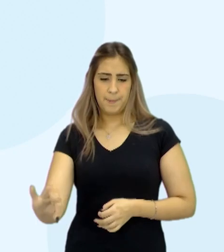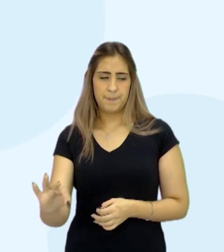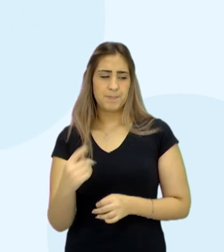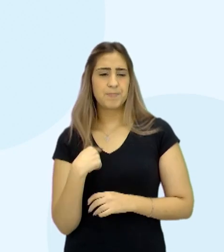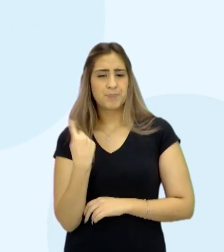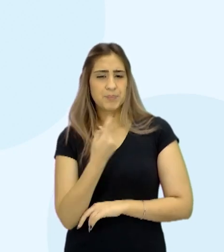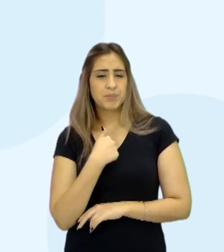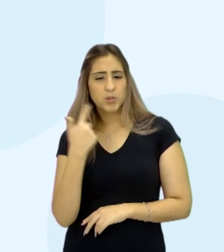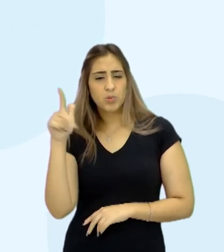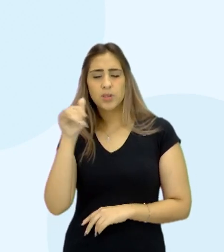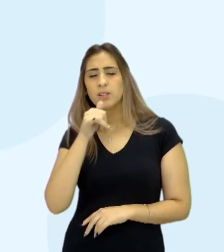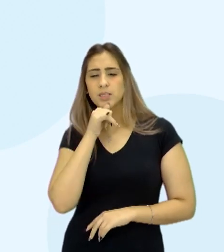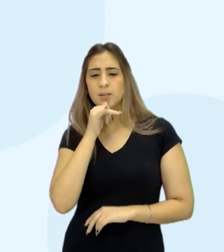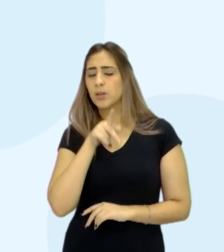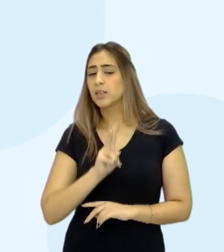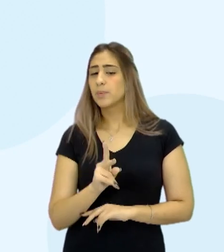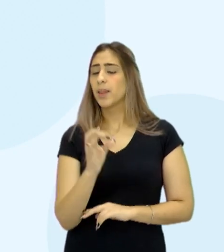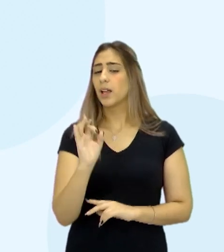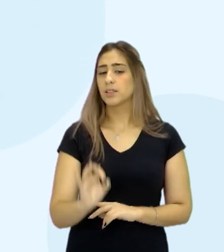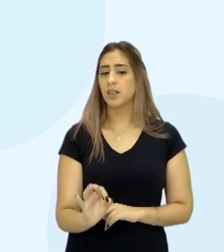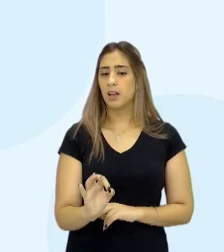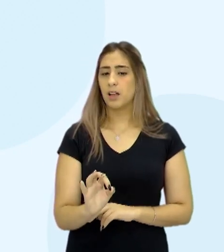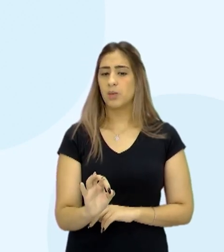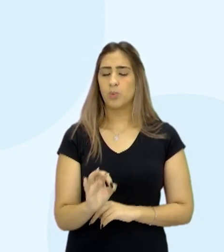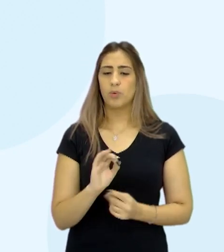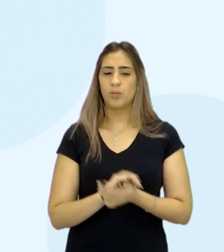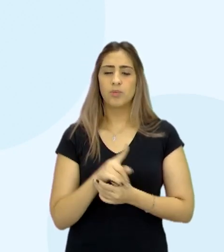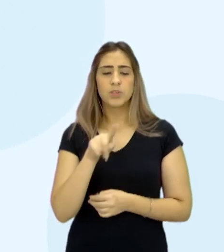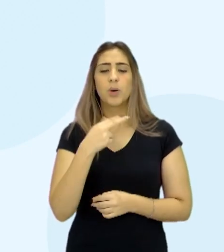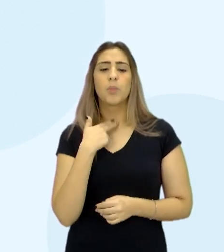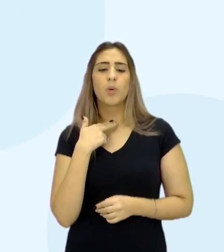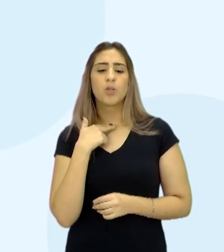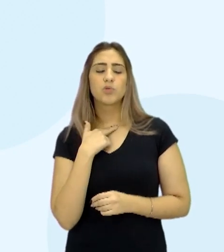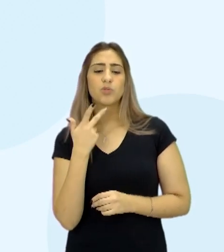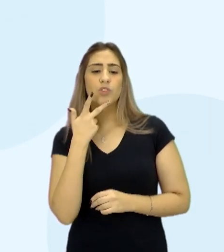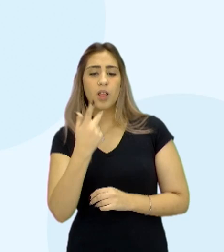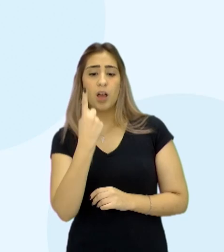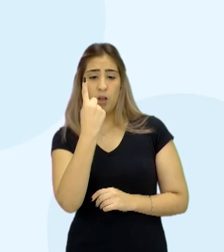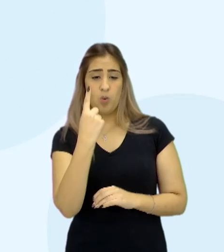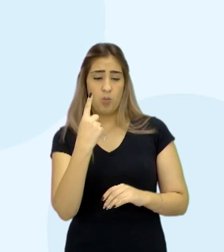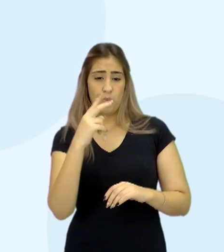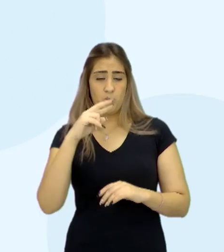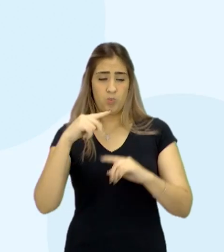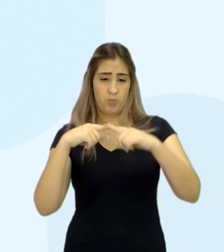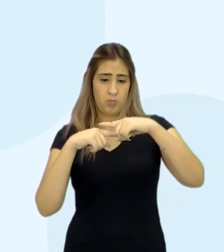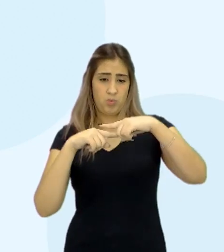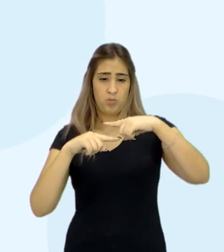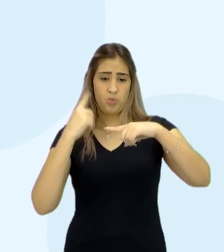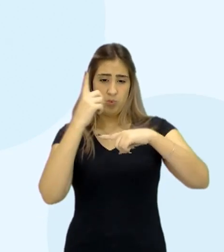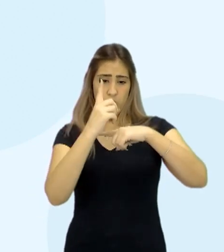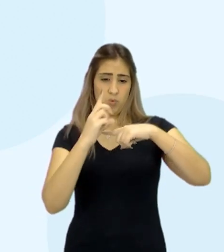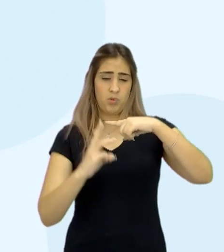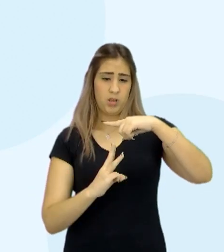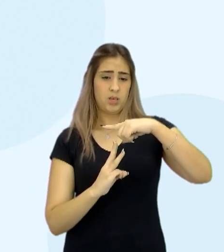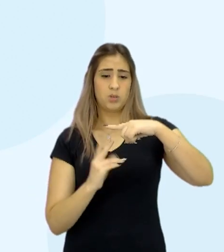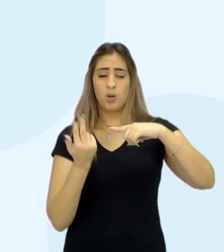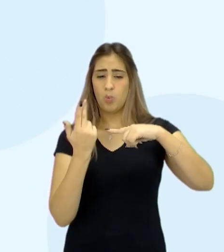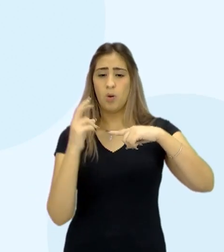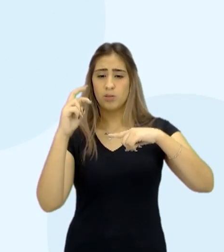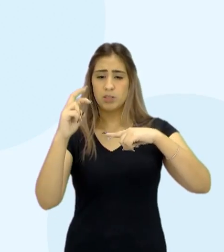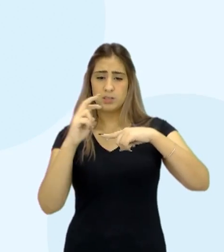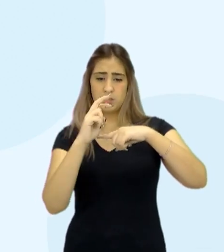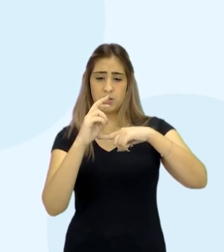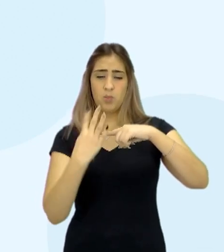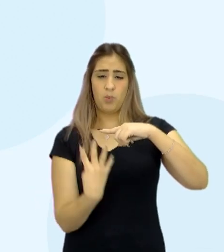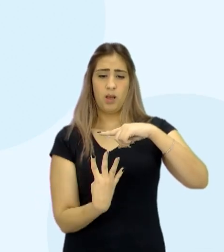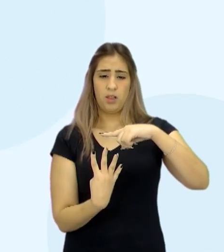ver um contra-exemplo? Ó, não é sempre que dá certo. Você não pode dizer que 1/3 é a mesma coisa que 5/4. Quando você